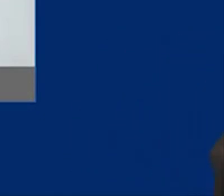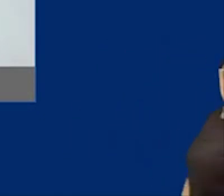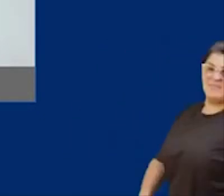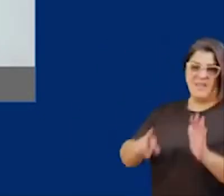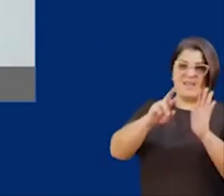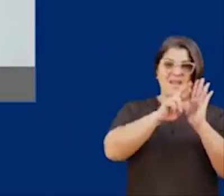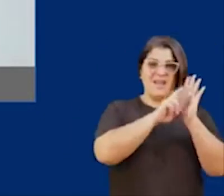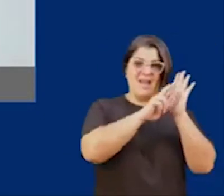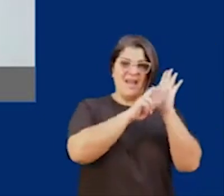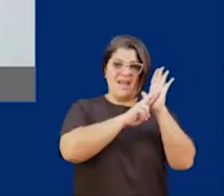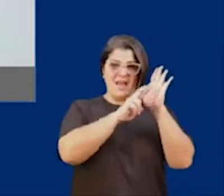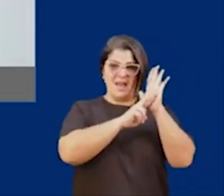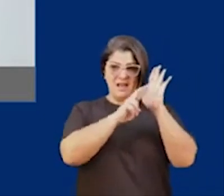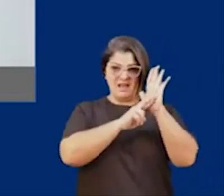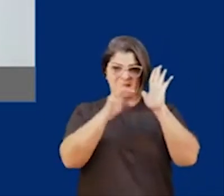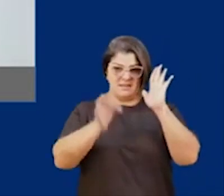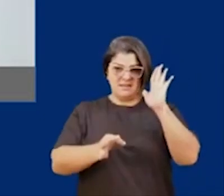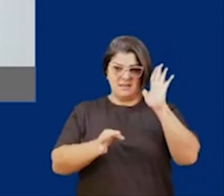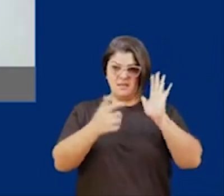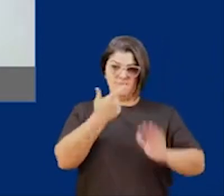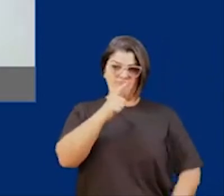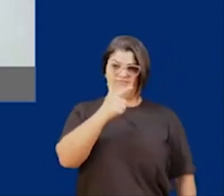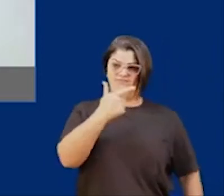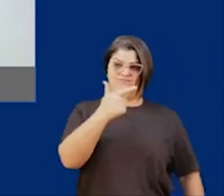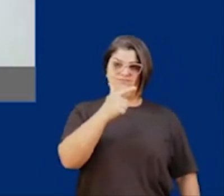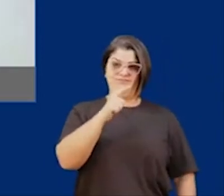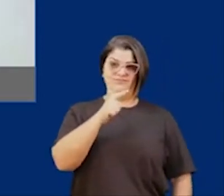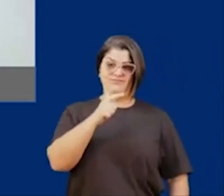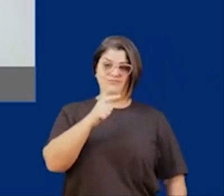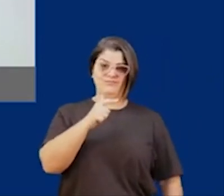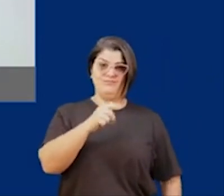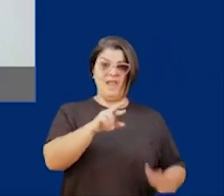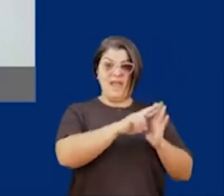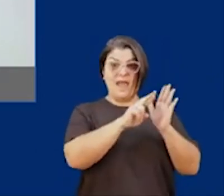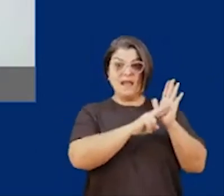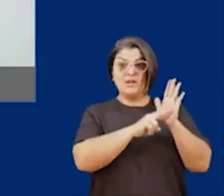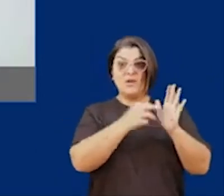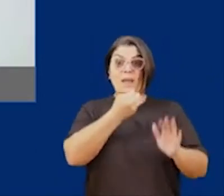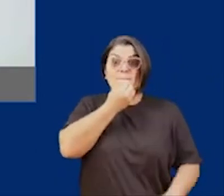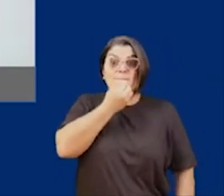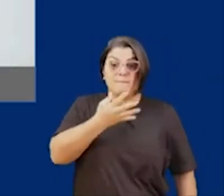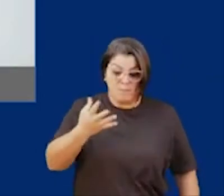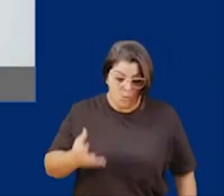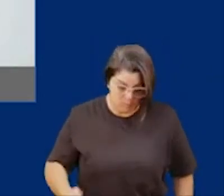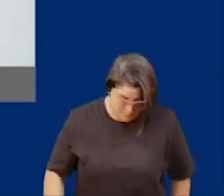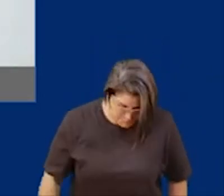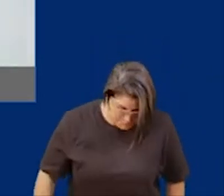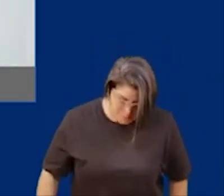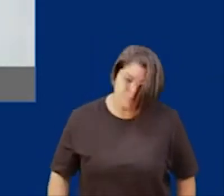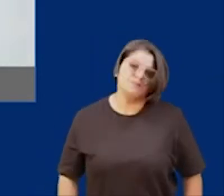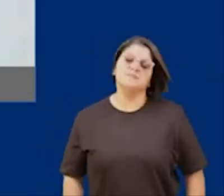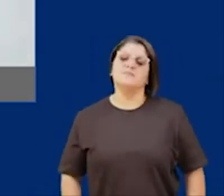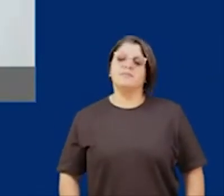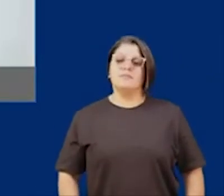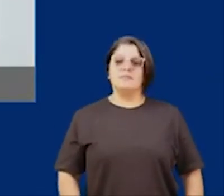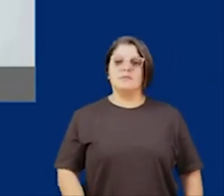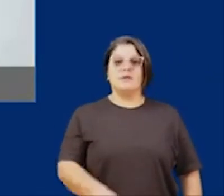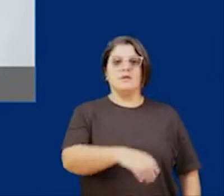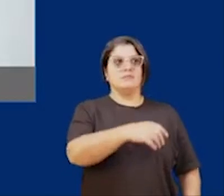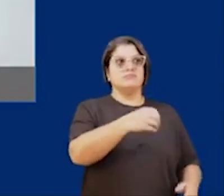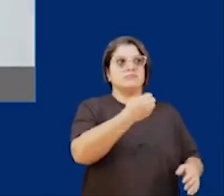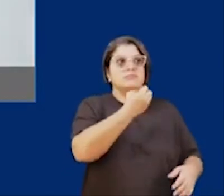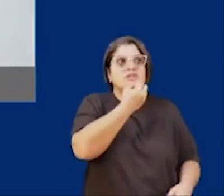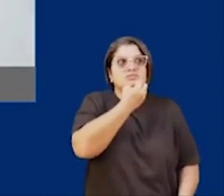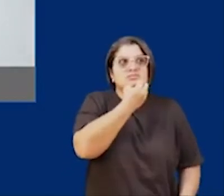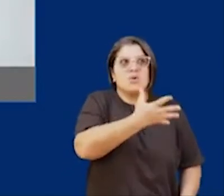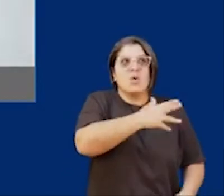a regra do que é o bom a ser ofertado. E o que não está nessa cestinha do bom a ser ofertado pode trazer,